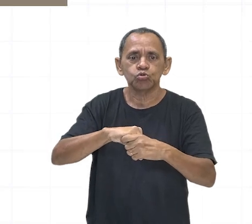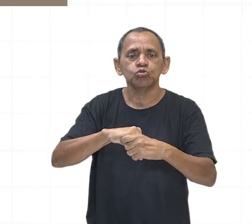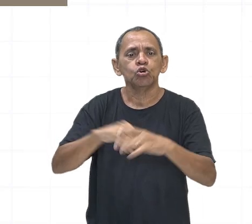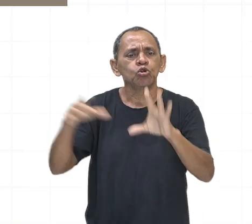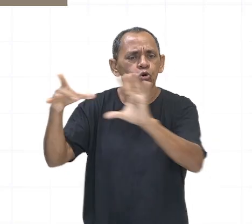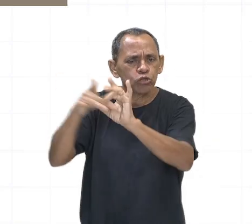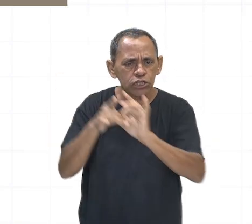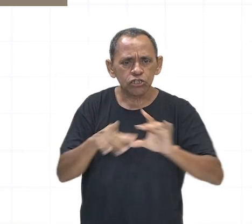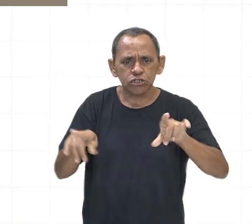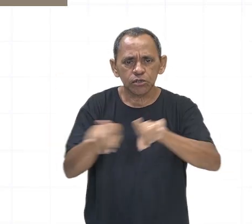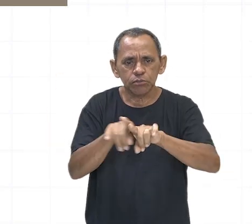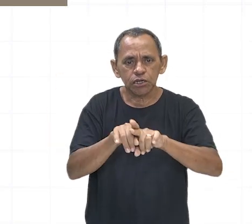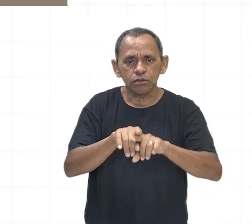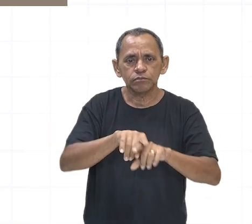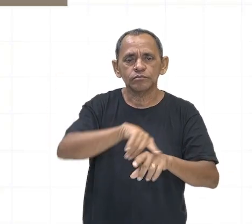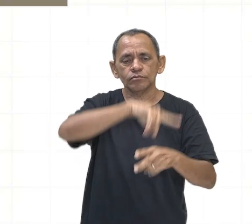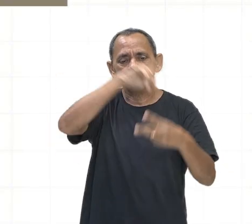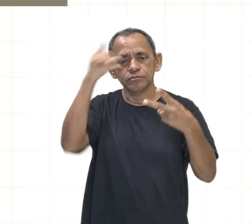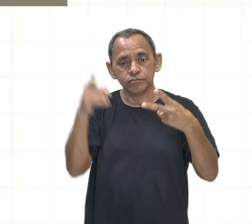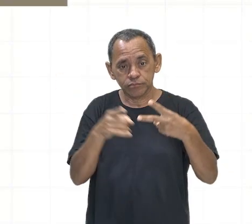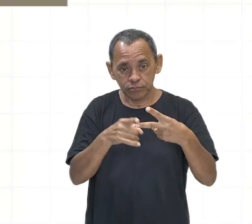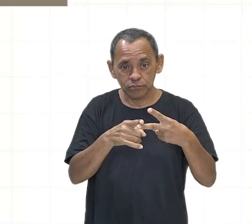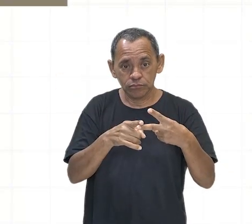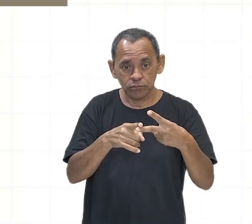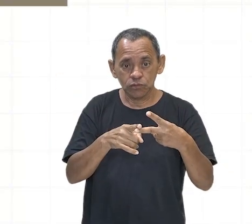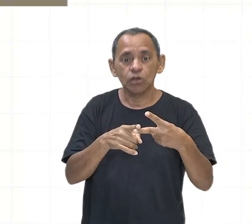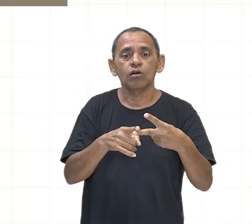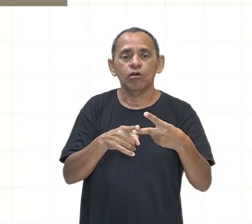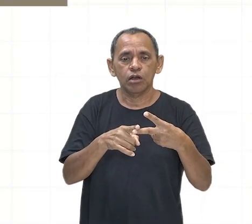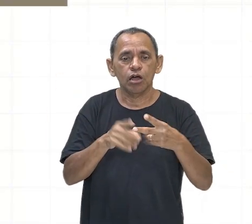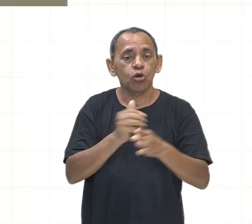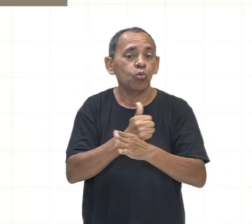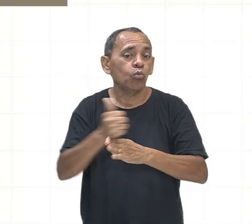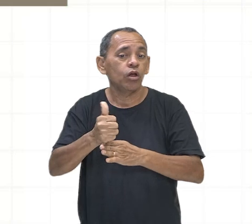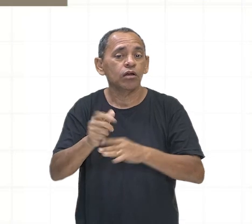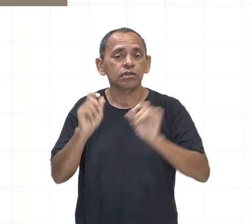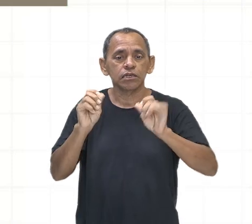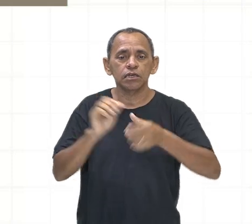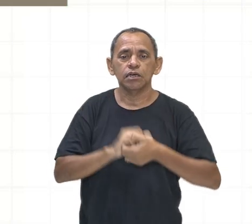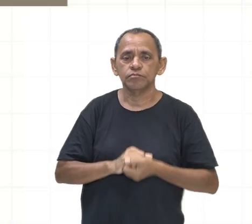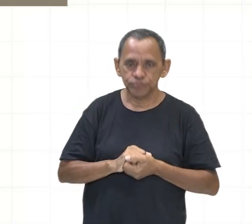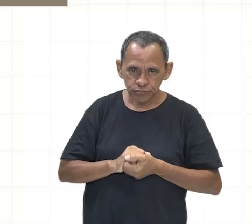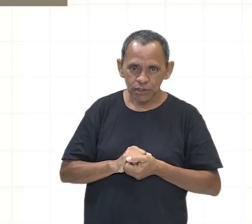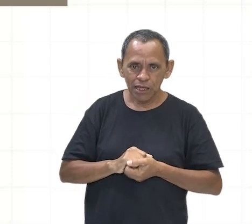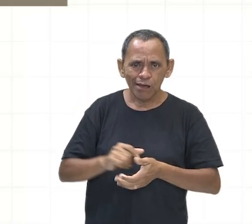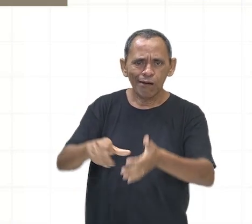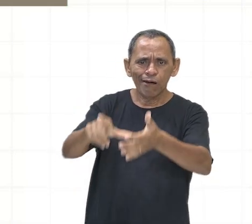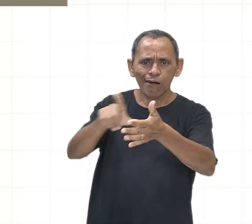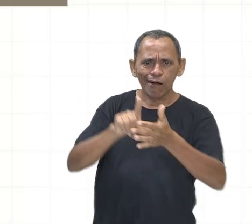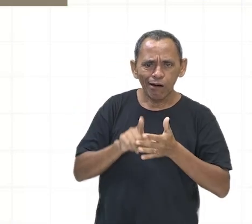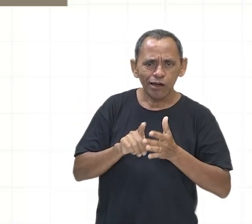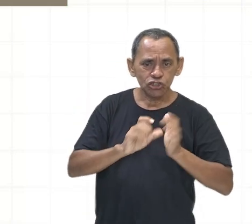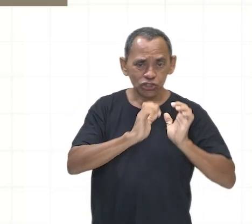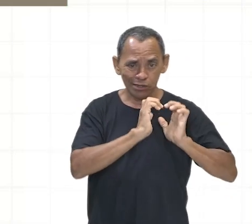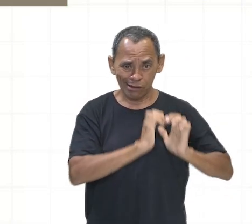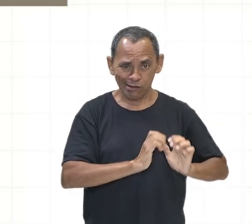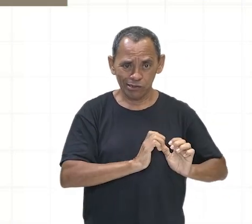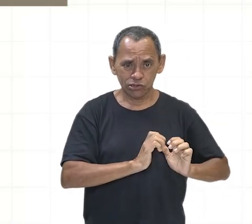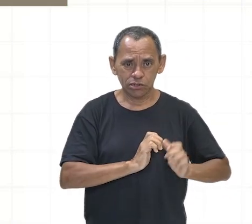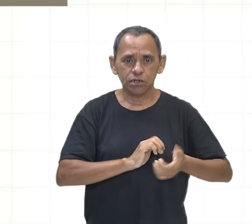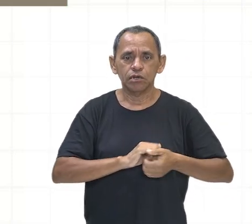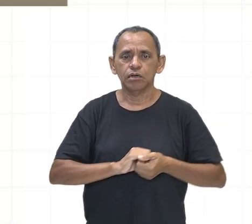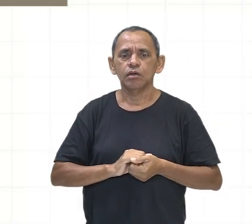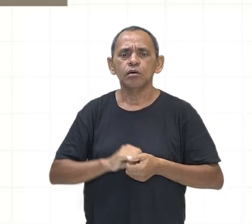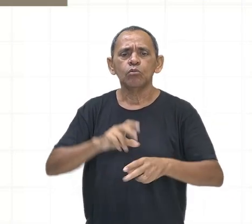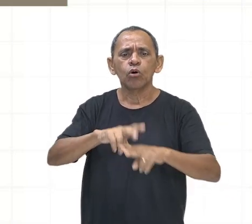do estabelecimento de normas que promovem o bem para determinada comunidade humana. Então, nós poderíamos dizer